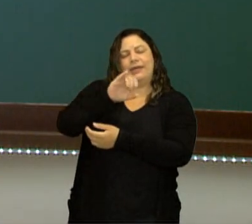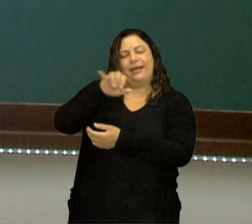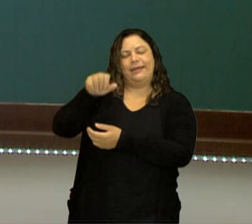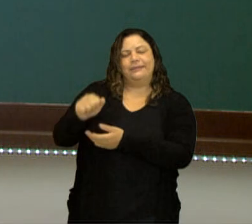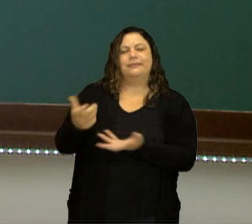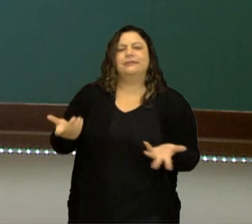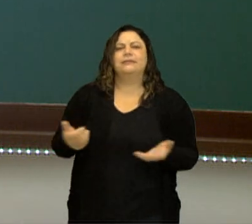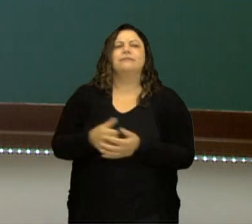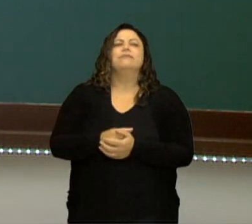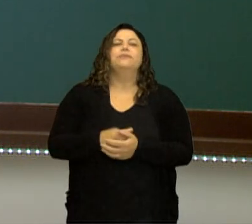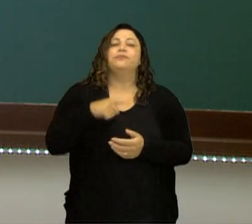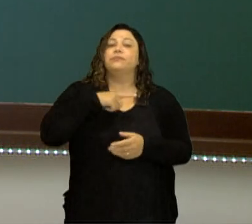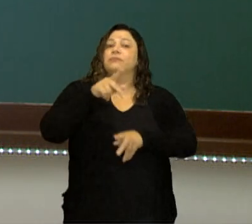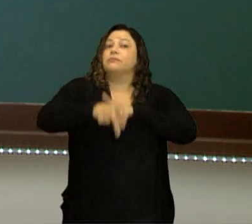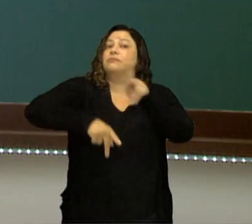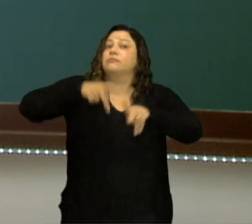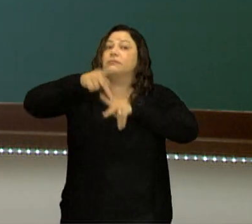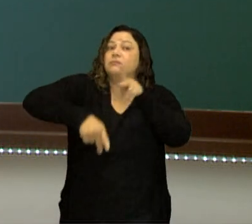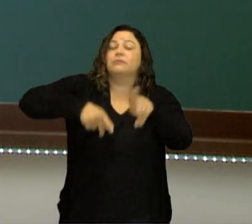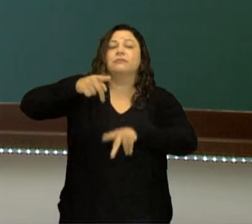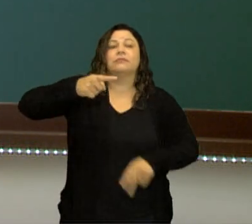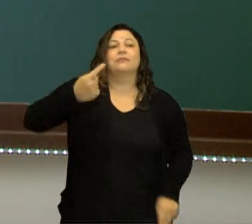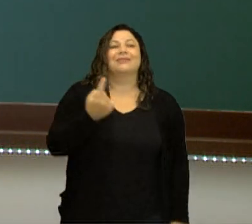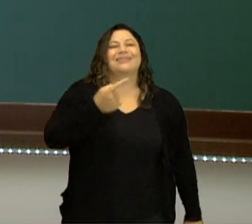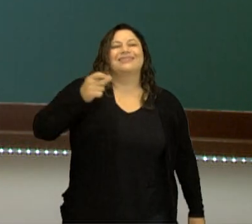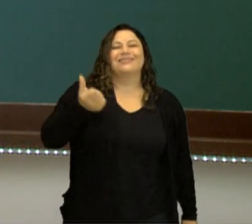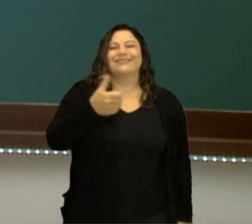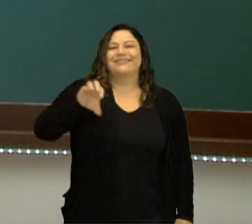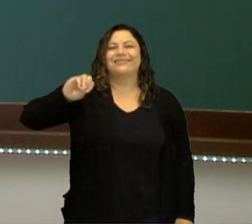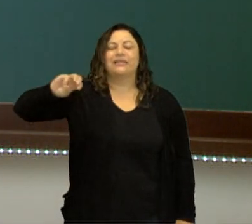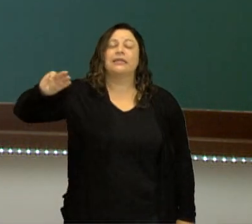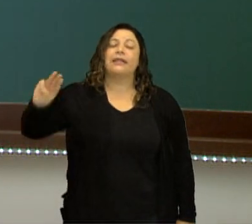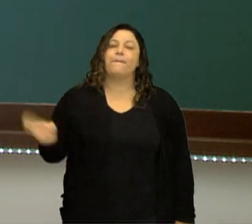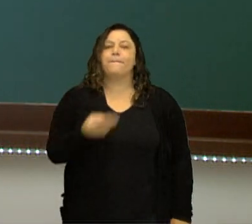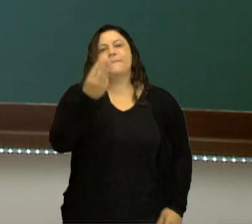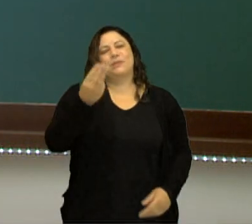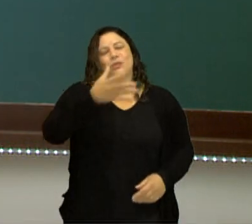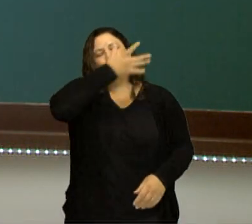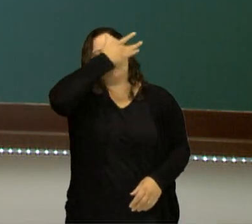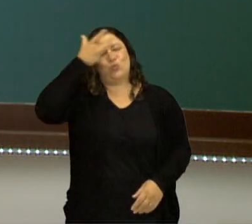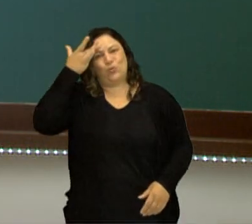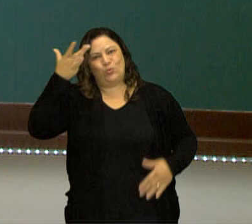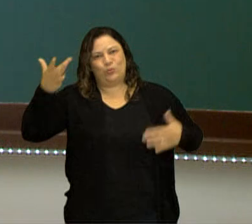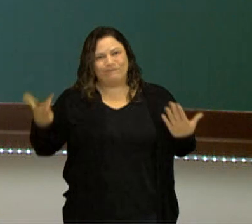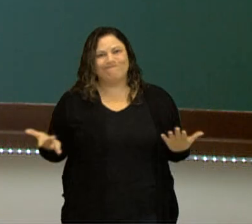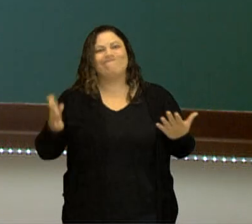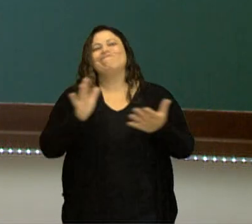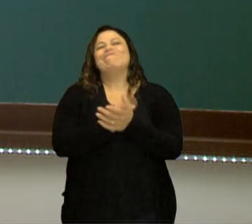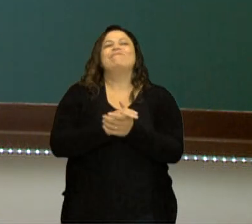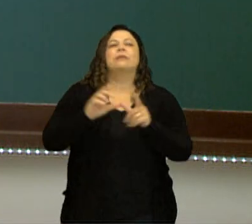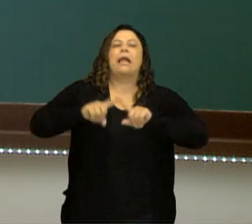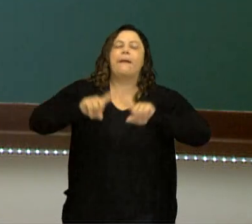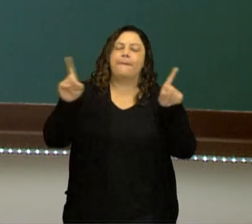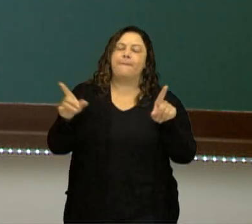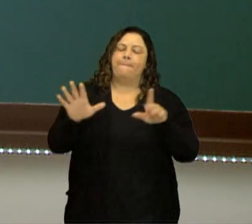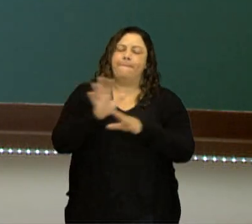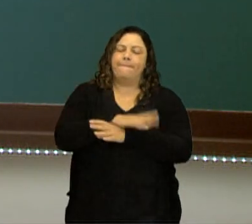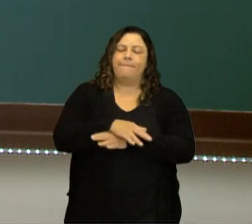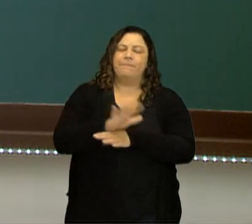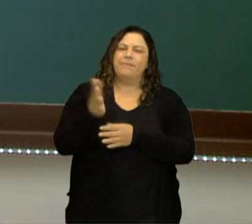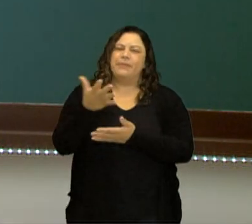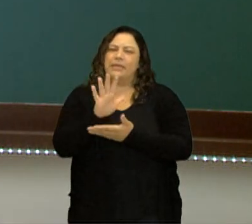de cerca de 160 milhões de pessoas. Mas essas 160 milhões de